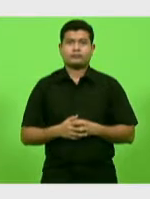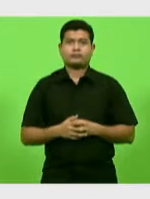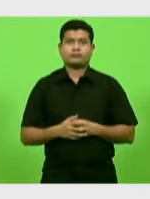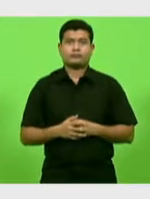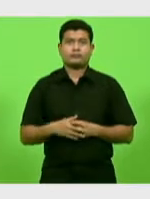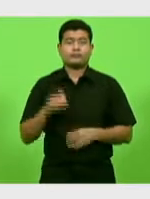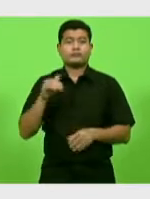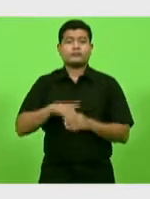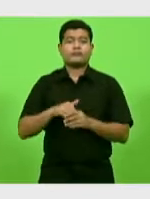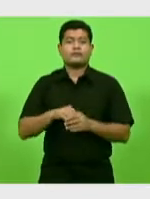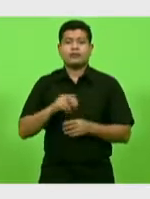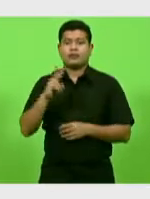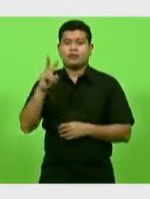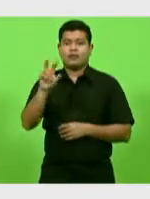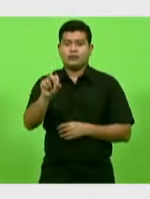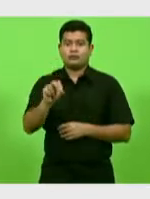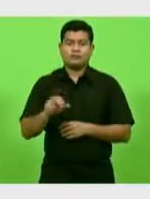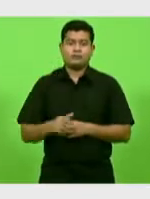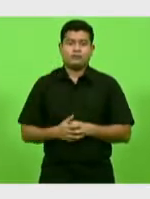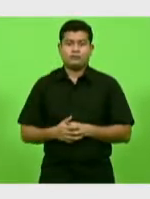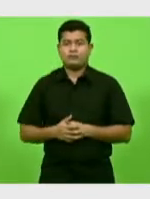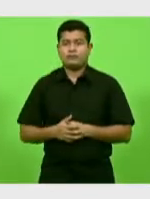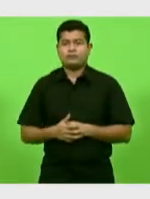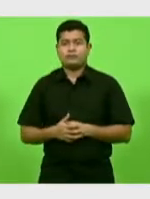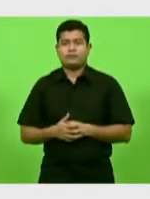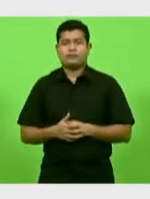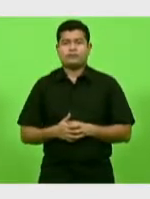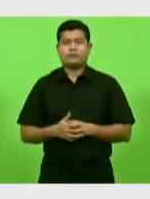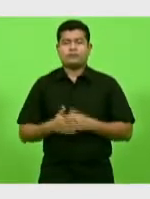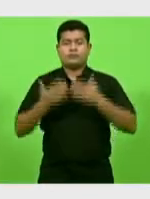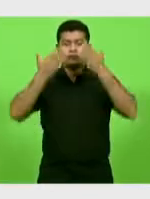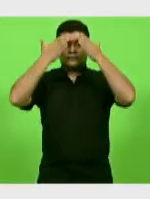Voto não, presidente. Como vota deputado José Milton Schaefer?